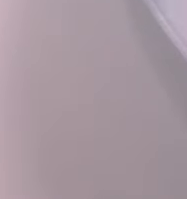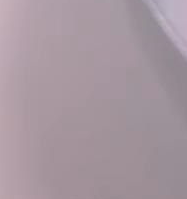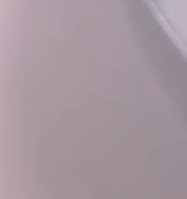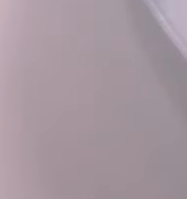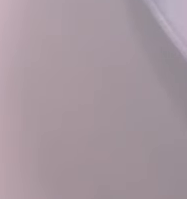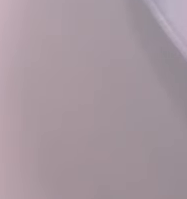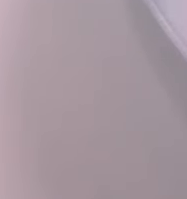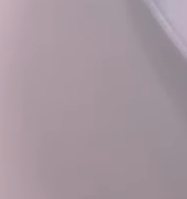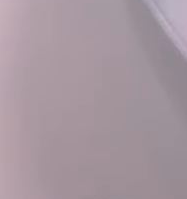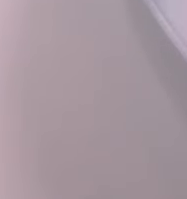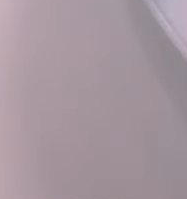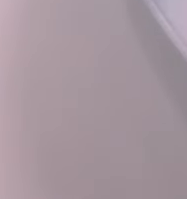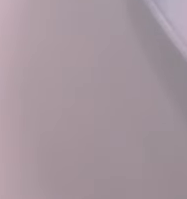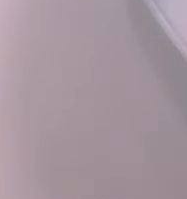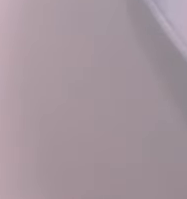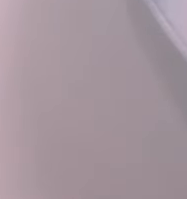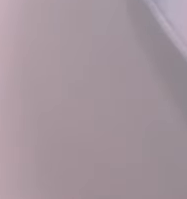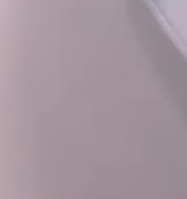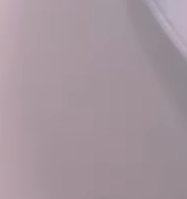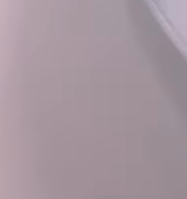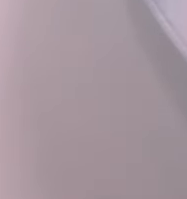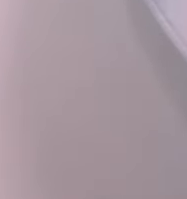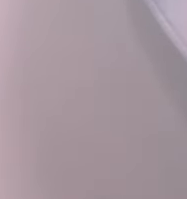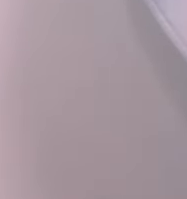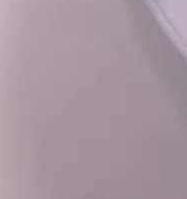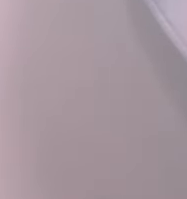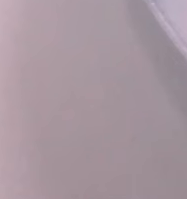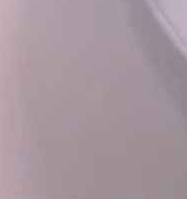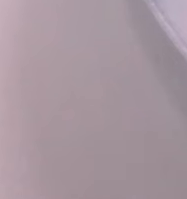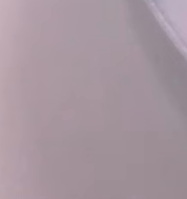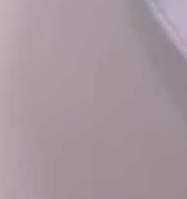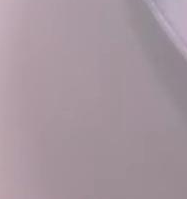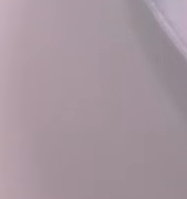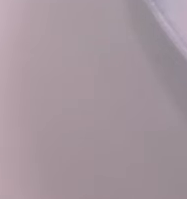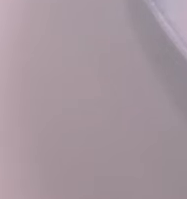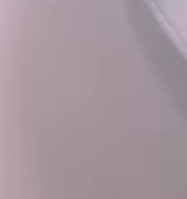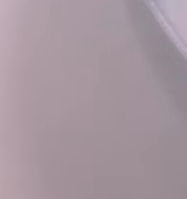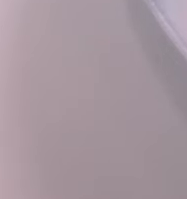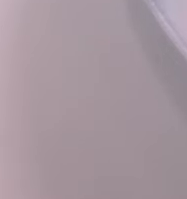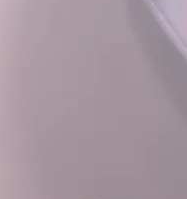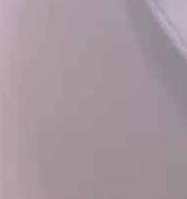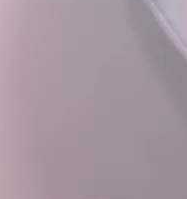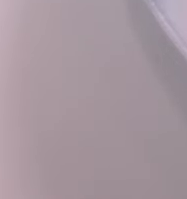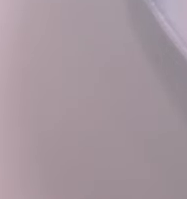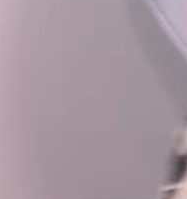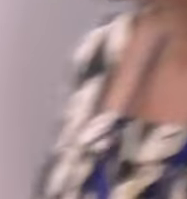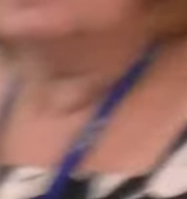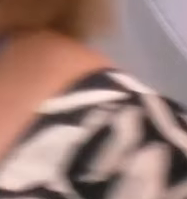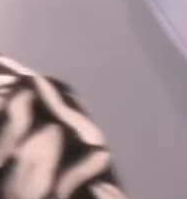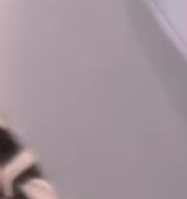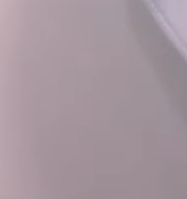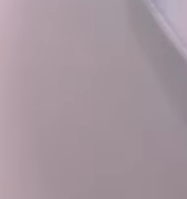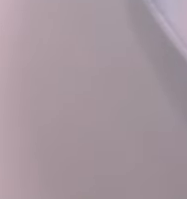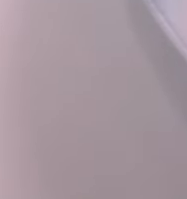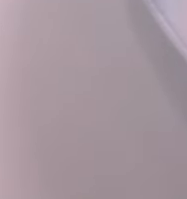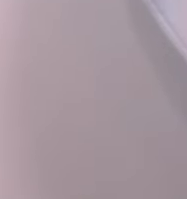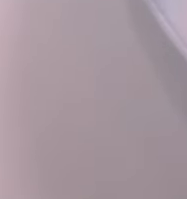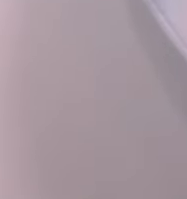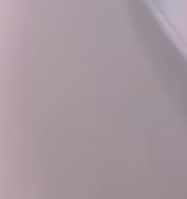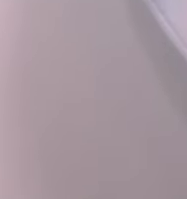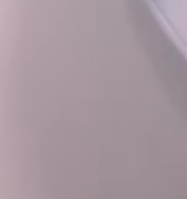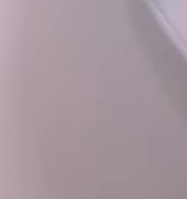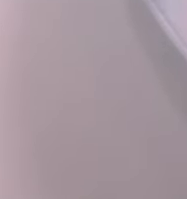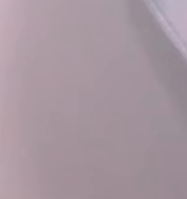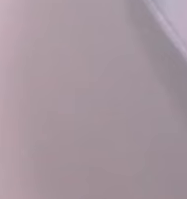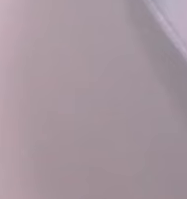Então, passar a palavra para a Light, mais uma vez cumprimentando. Se quiser fazer uso de algum aparato aí de audiovisual, pode ficar à